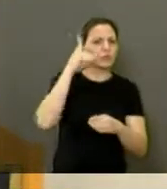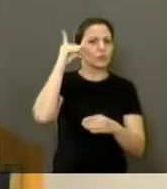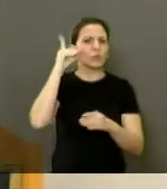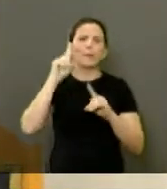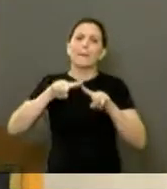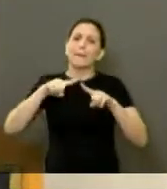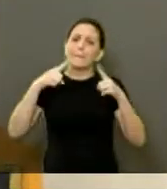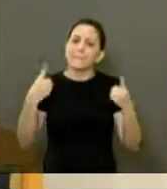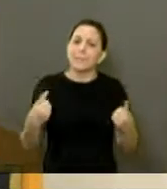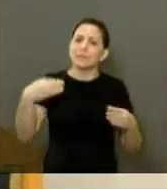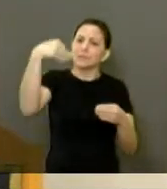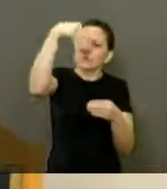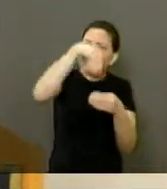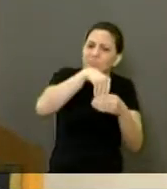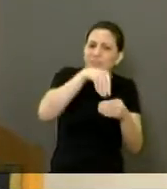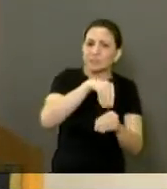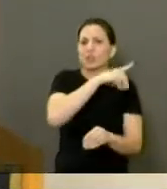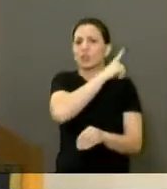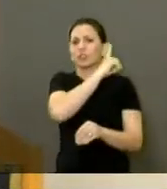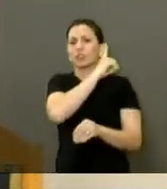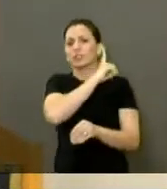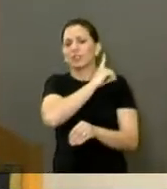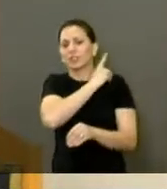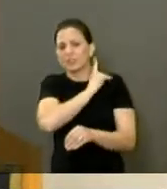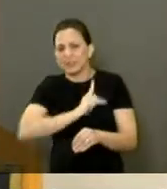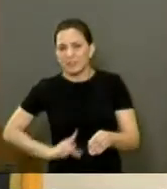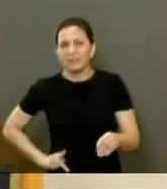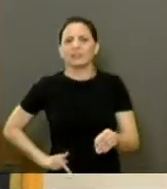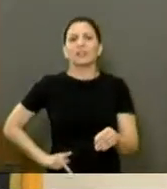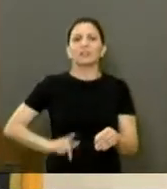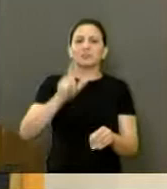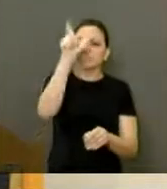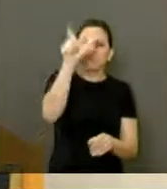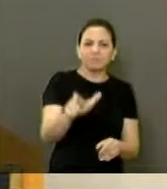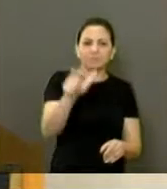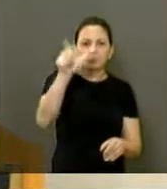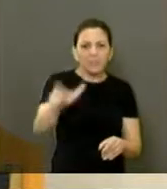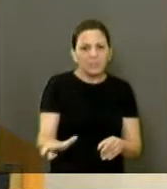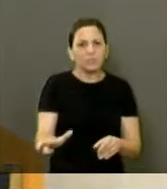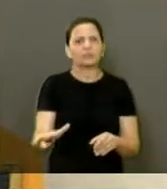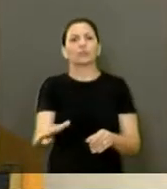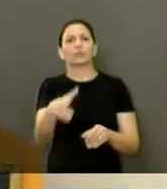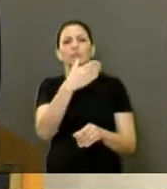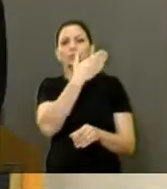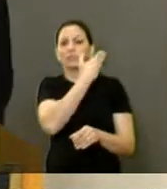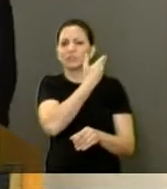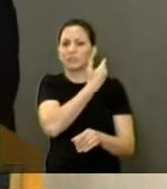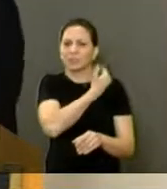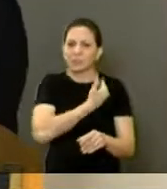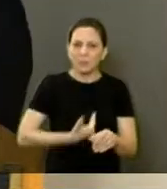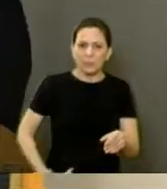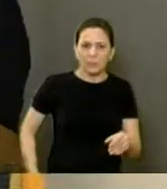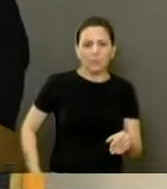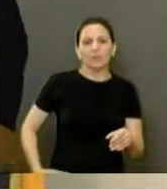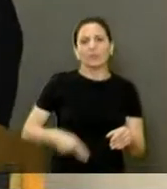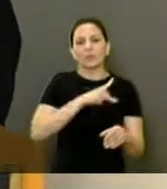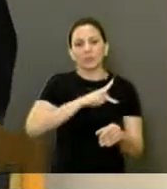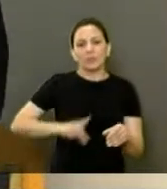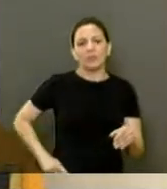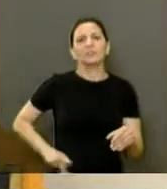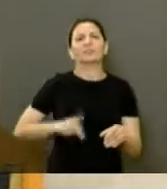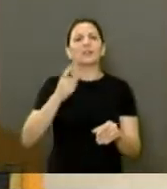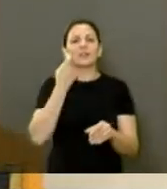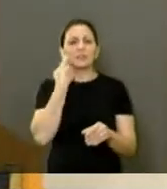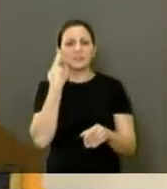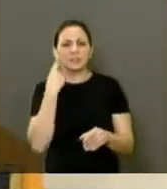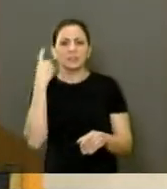eleita presidente do Brasil, foi eleita presidente das pessoas que foram para a rua no domingo e que foram para a rua na